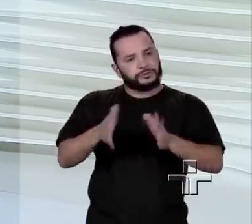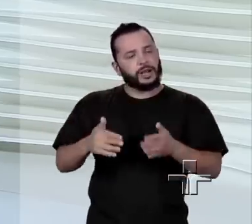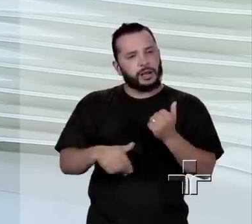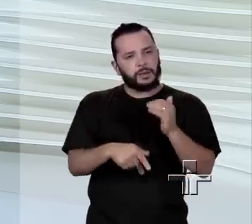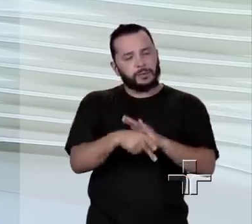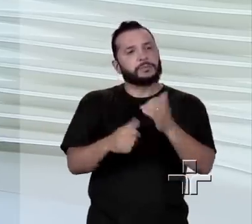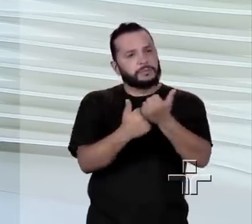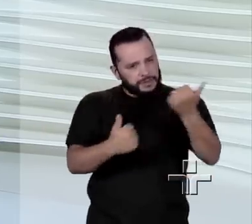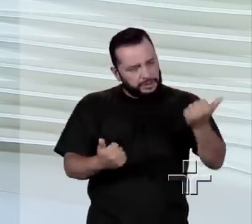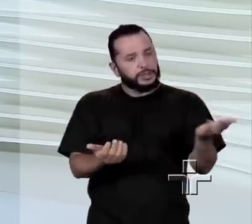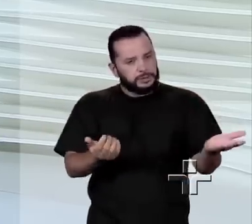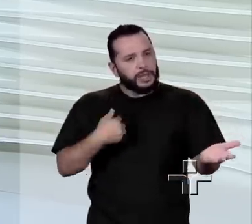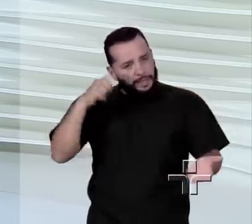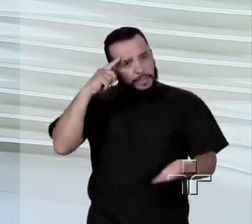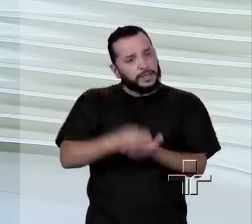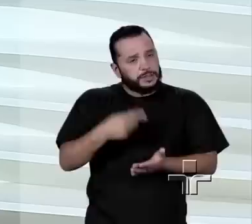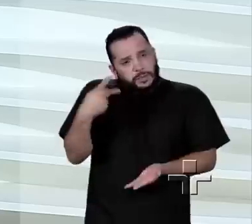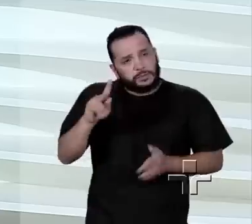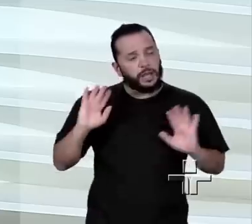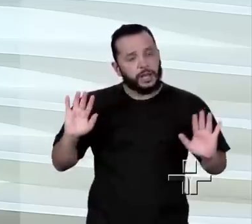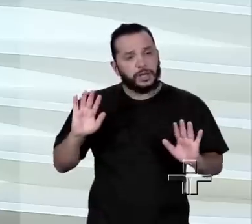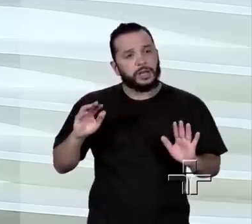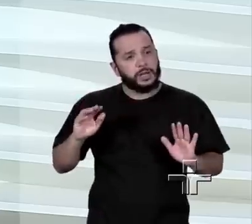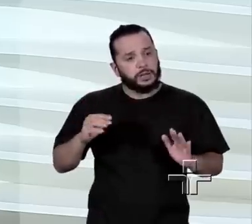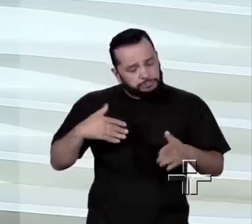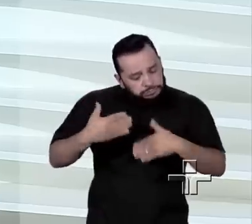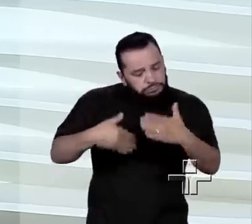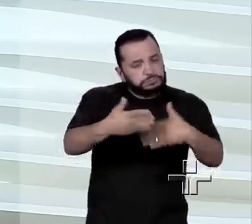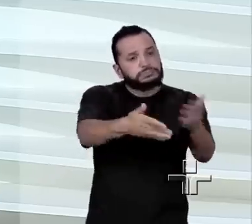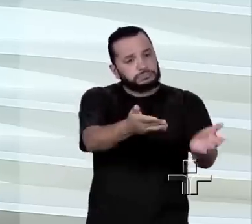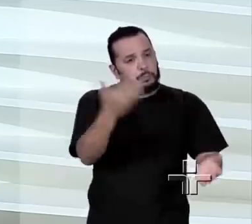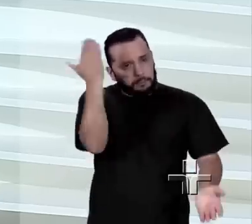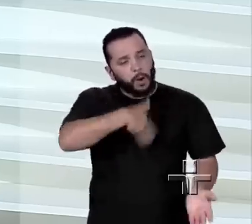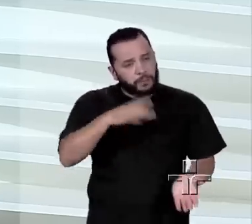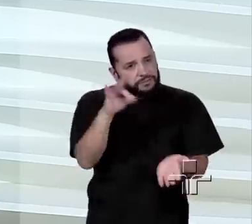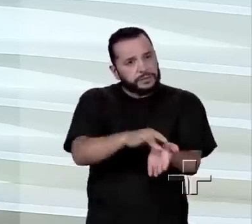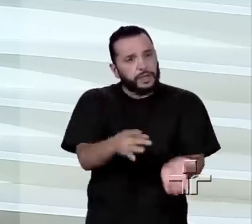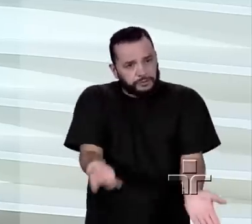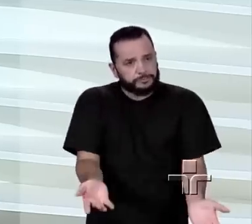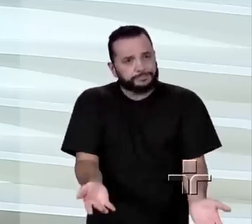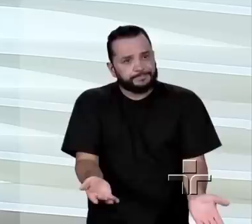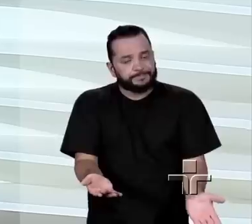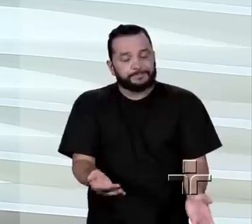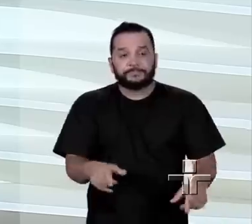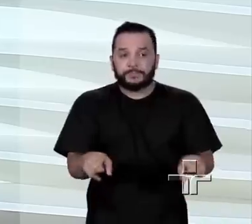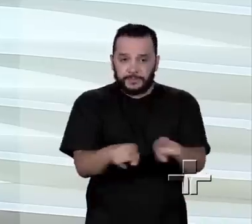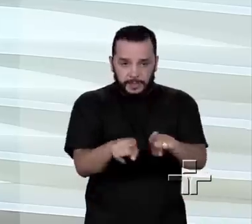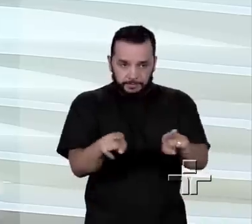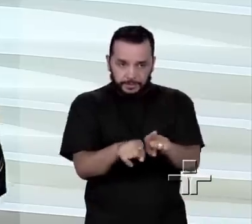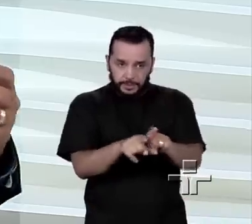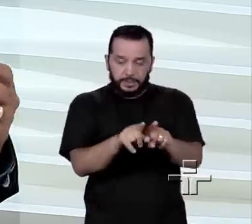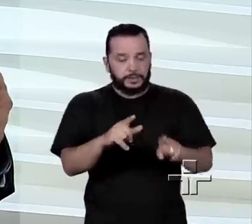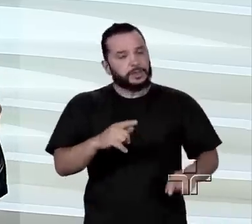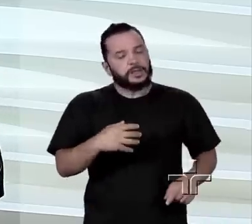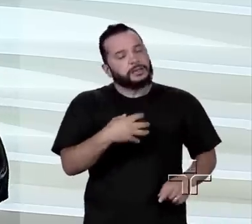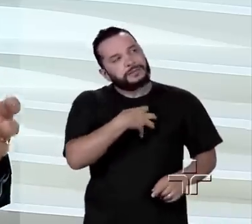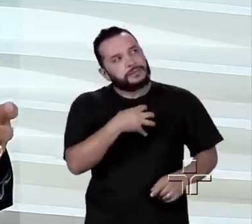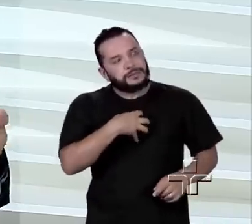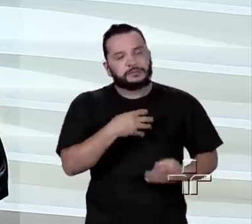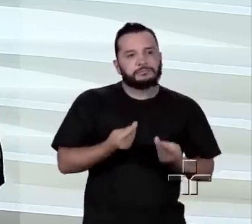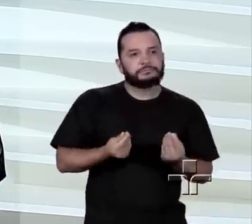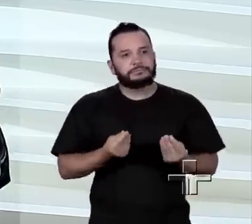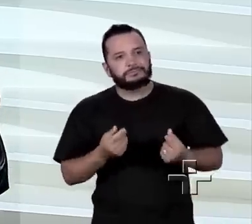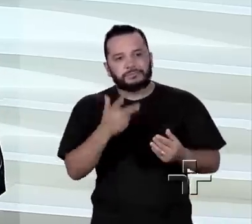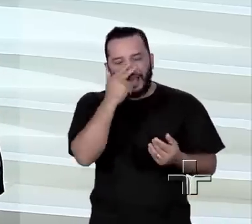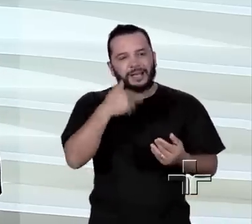continua avançando. E o que eu sinto hoje é que também está havendo uma